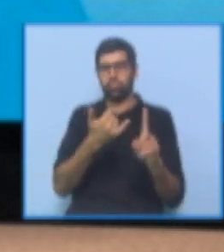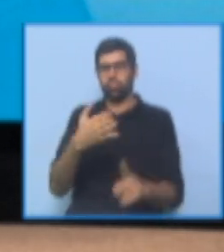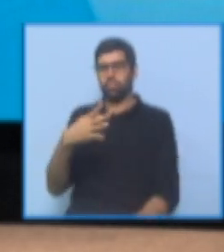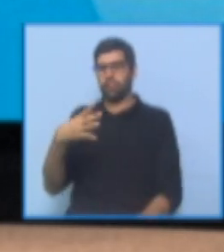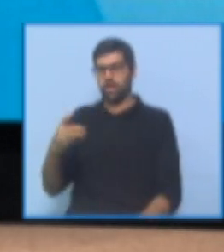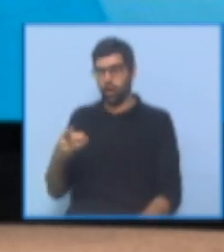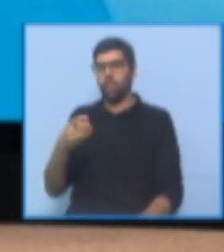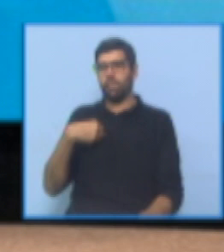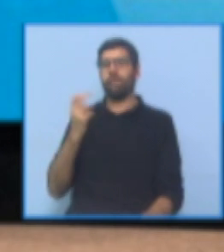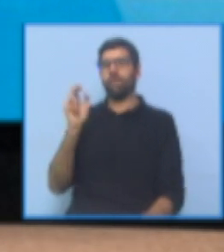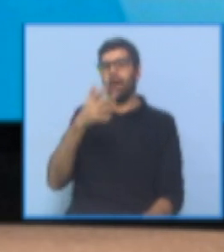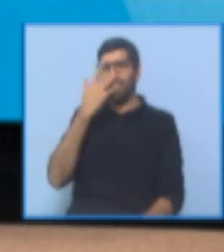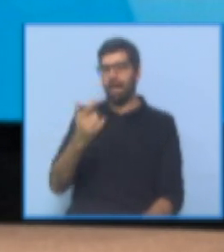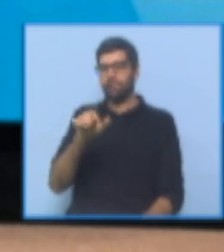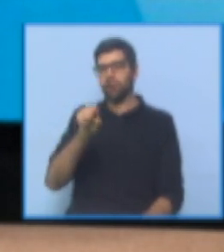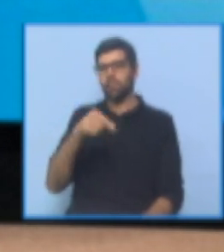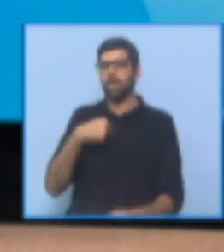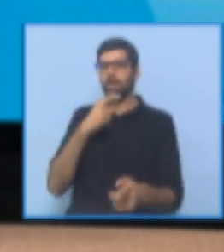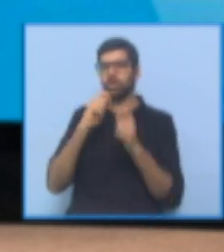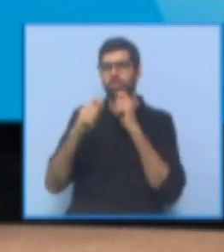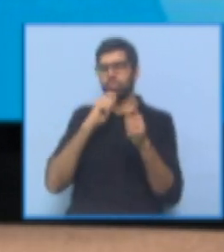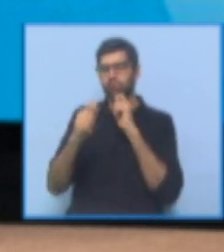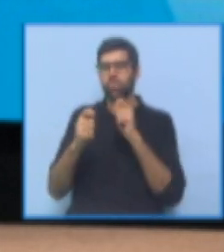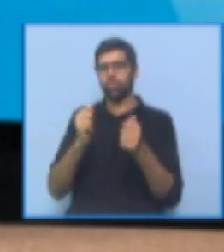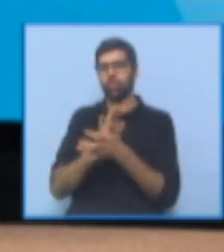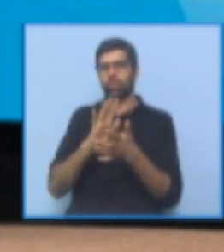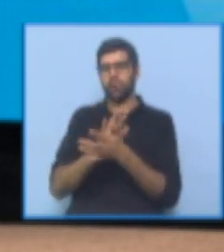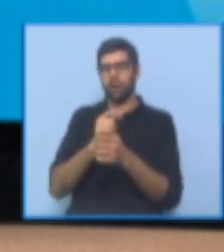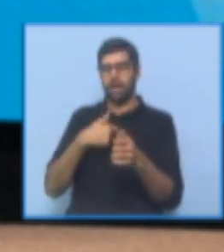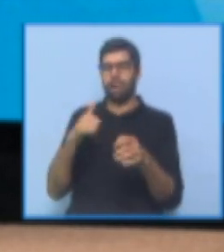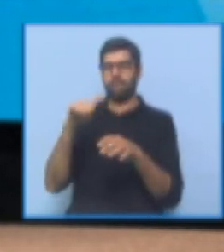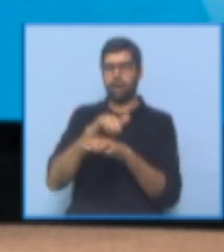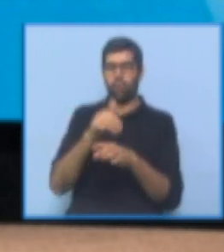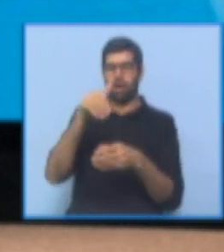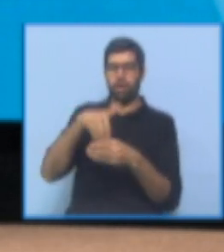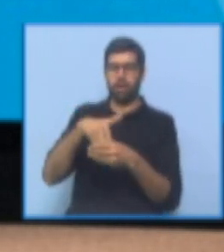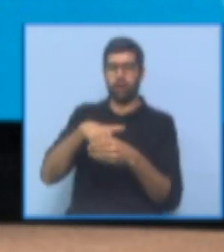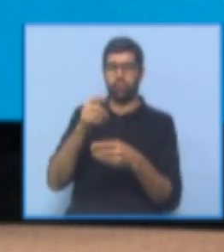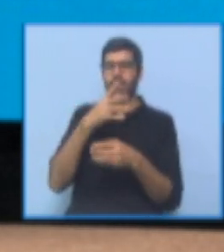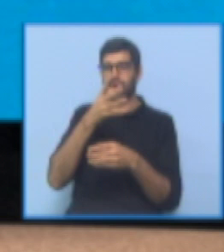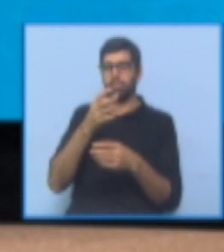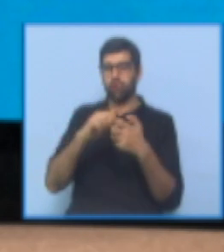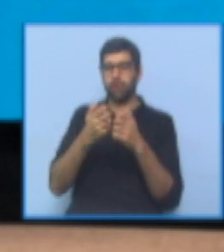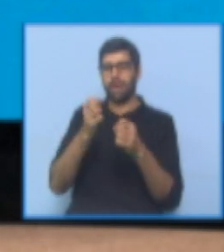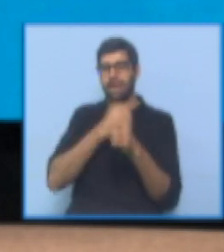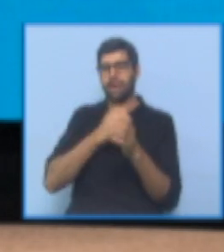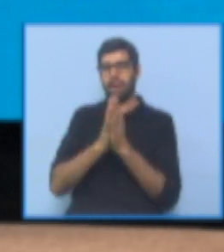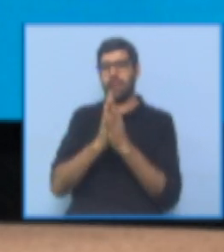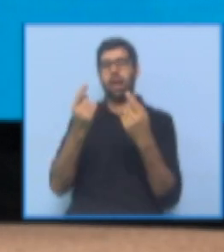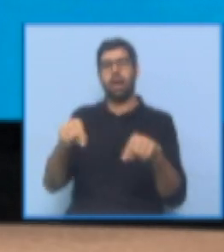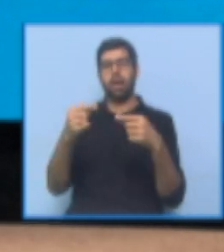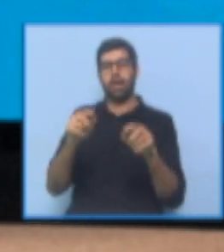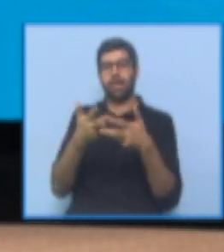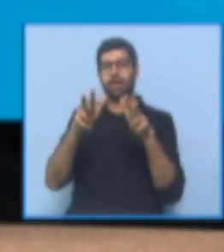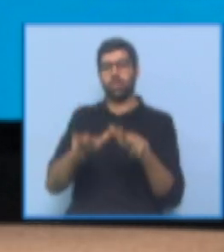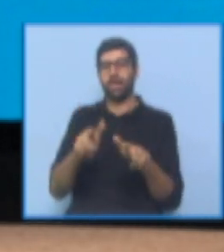África, numa sua entrevista com os jornalistas a bordo do avião. Ele dizia que nós temos um problema na Igreja, que é isso. A nossa